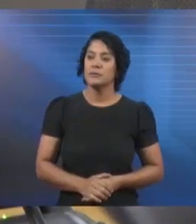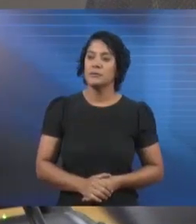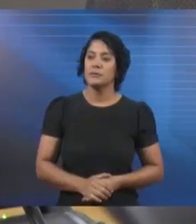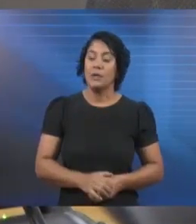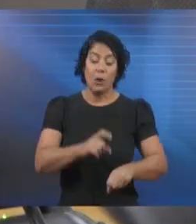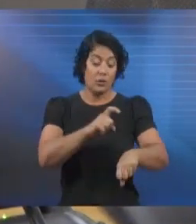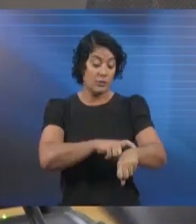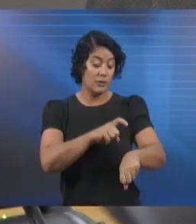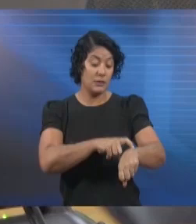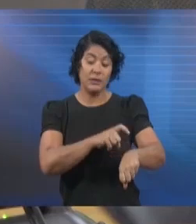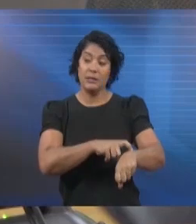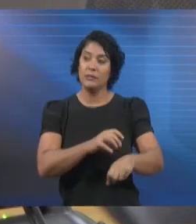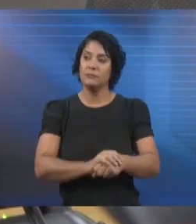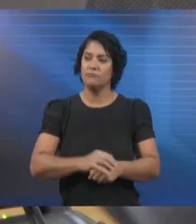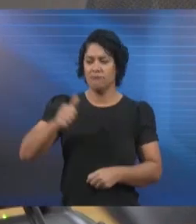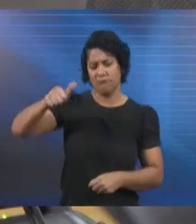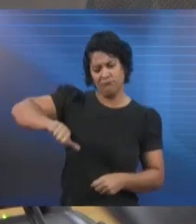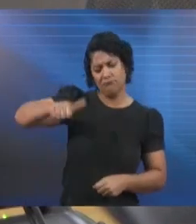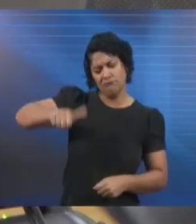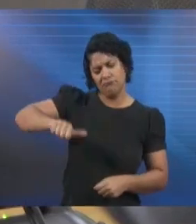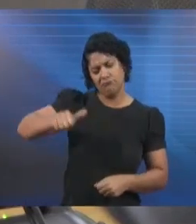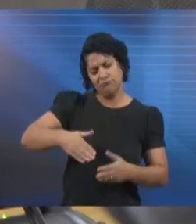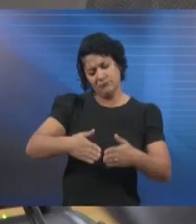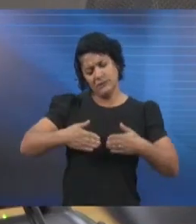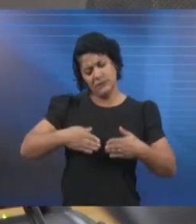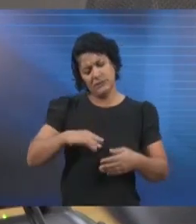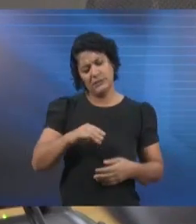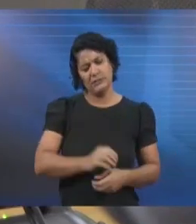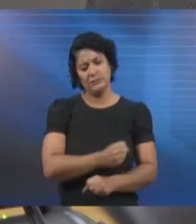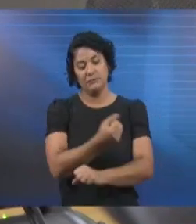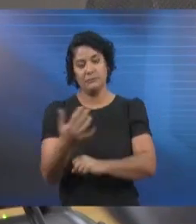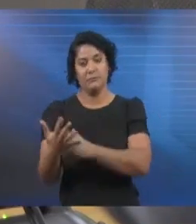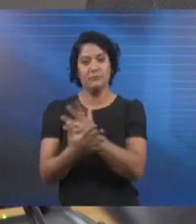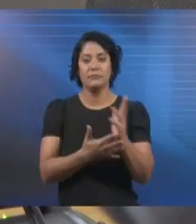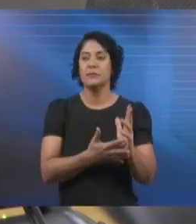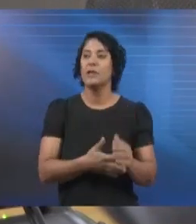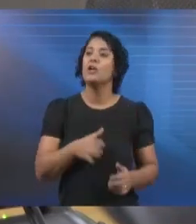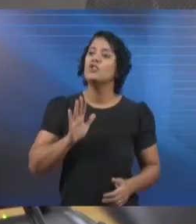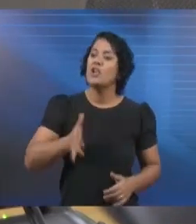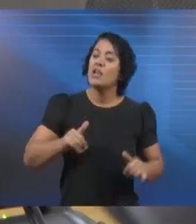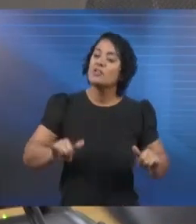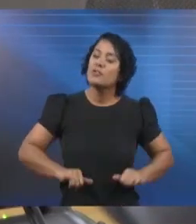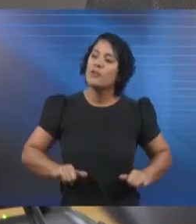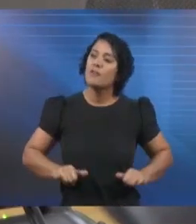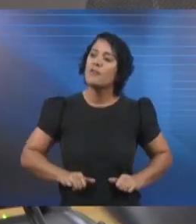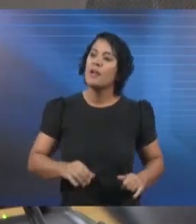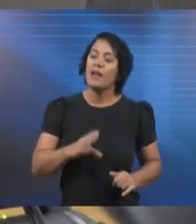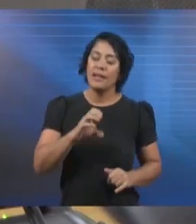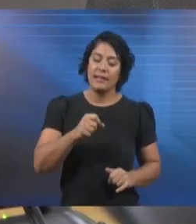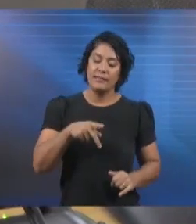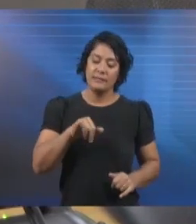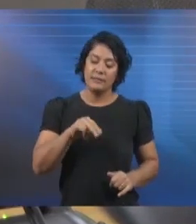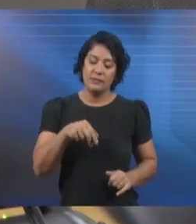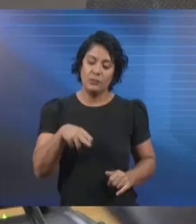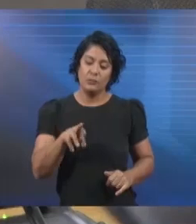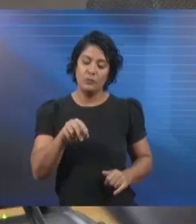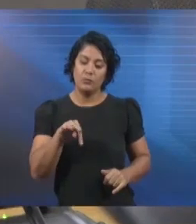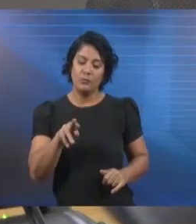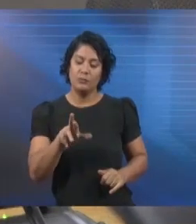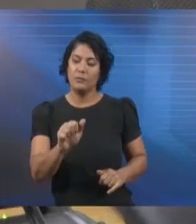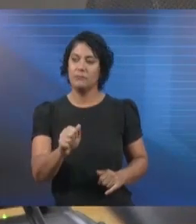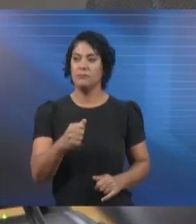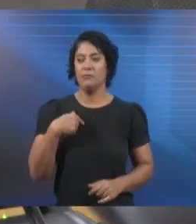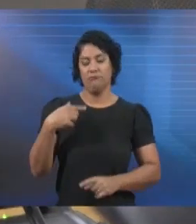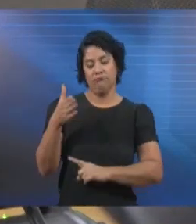prazo razoável para análise de pedidos de licença ambiental Eu já sofri isso com a cassin cultura aqui que eu tenho como